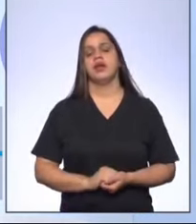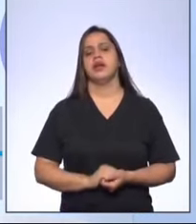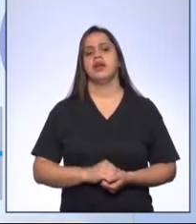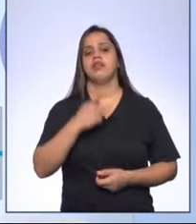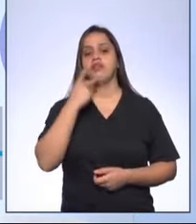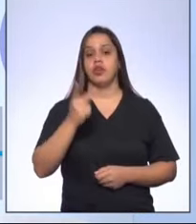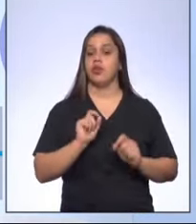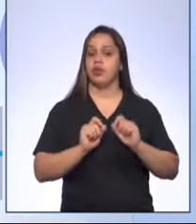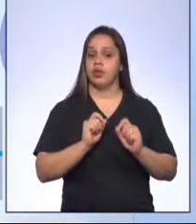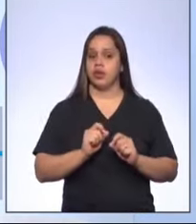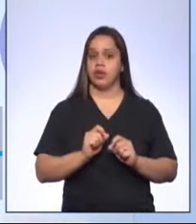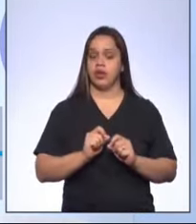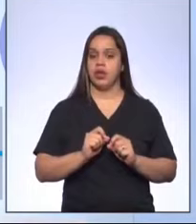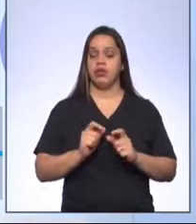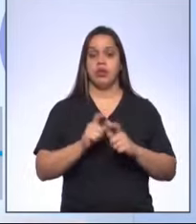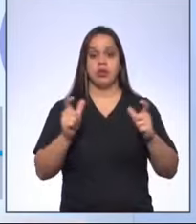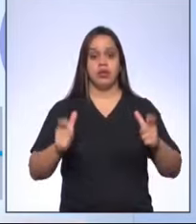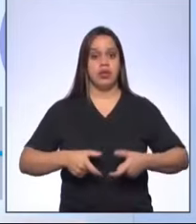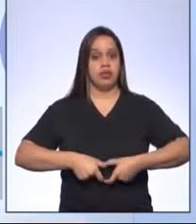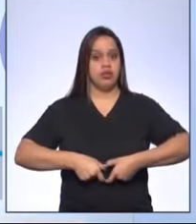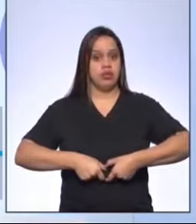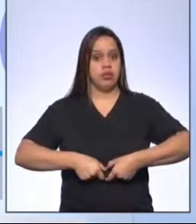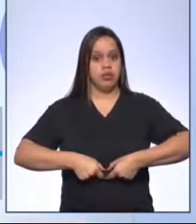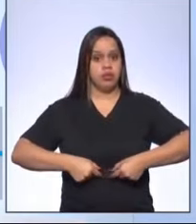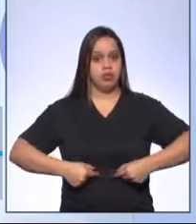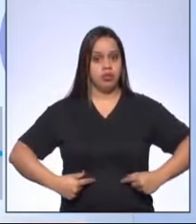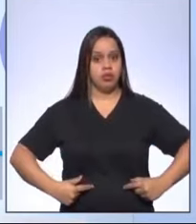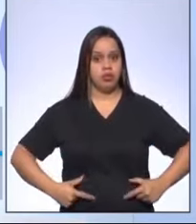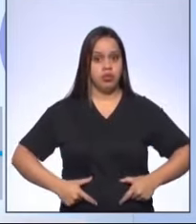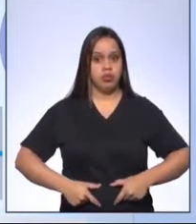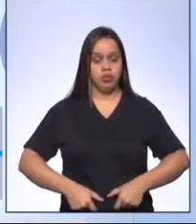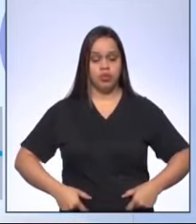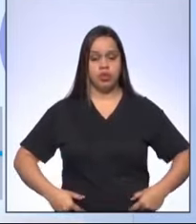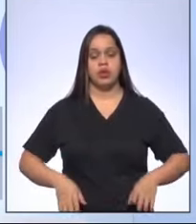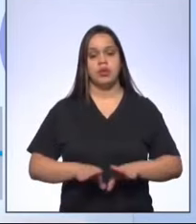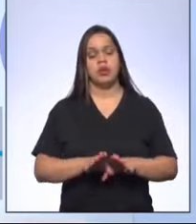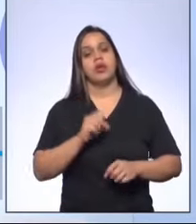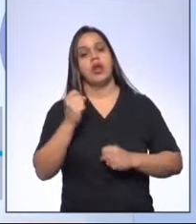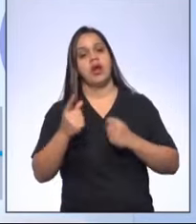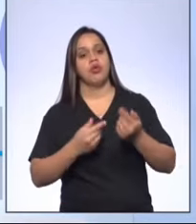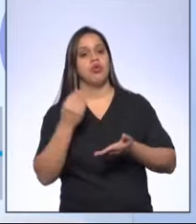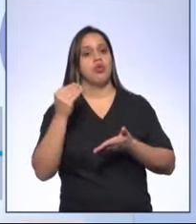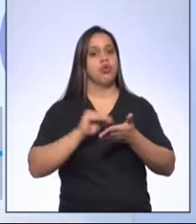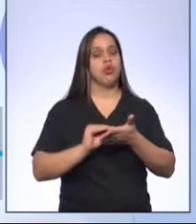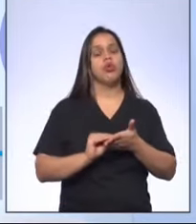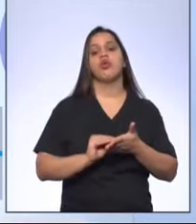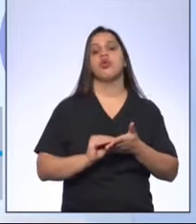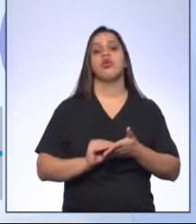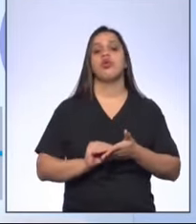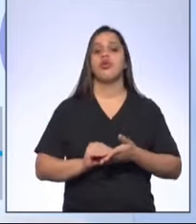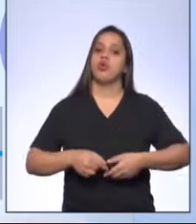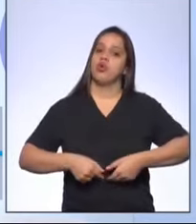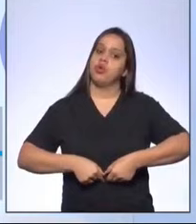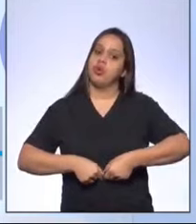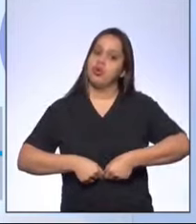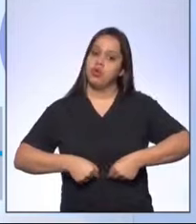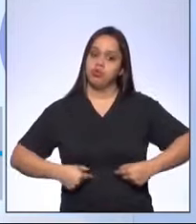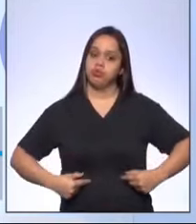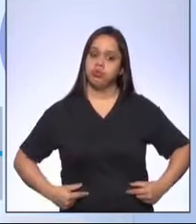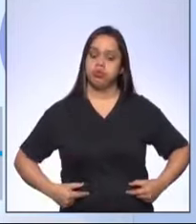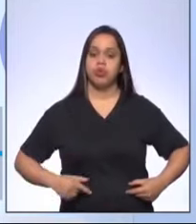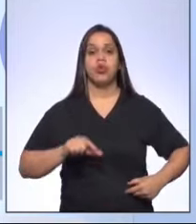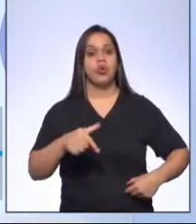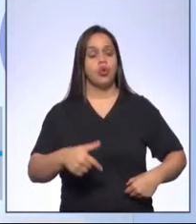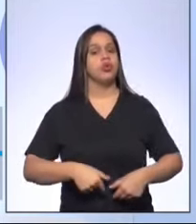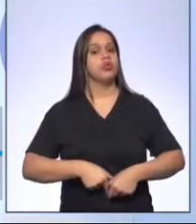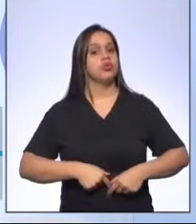intestino de uma maneira geral, e alguns arriscaram escrever grosso, mas muitos aí escreveram delgado. Ó, é o caso